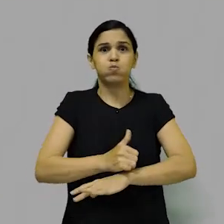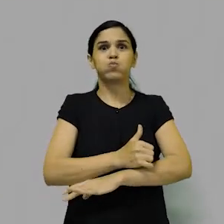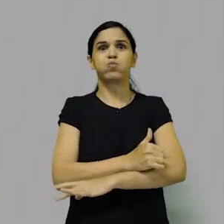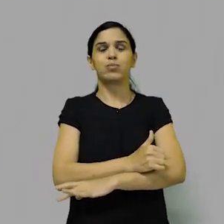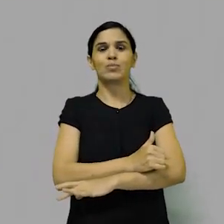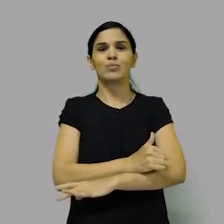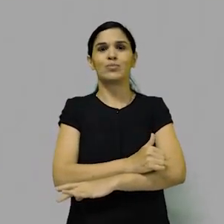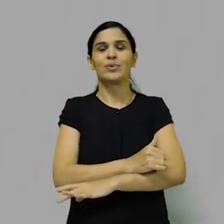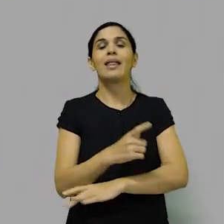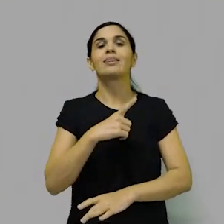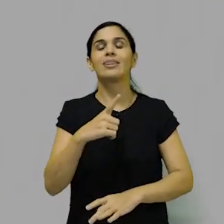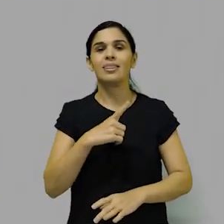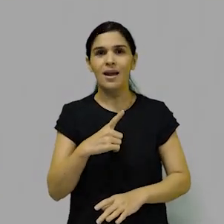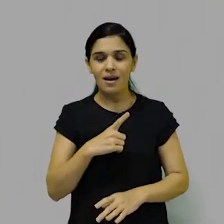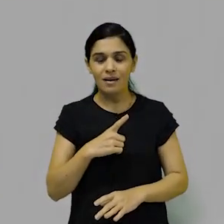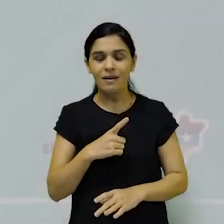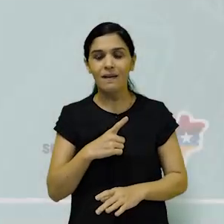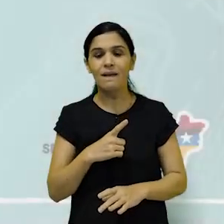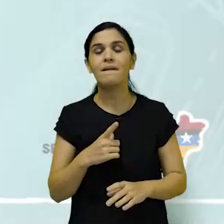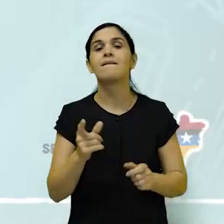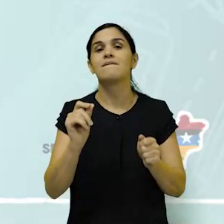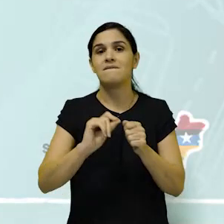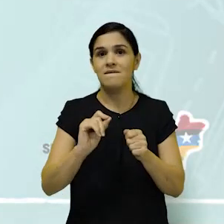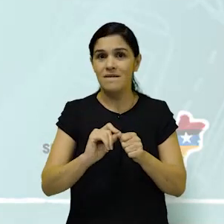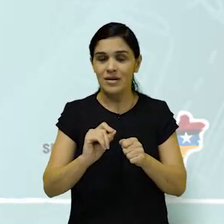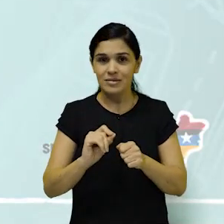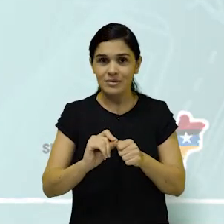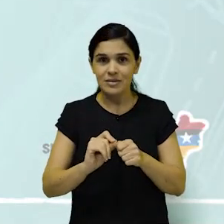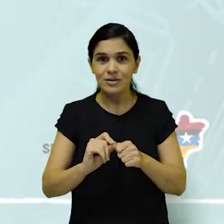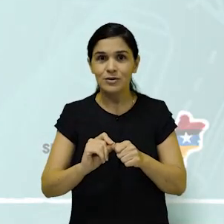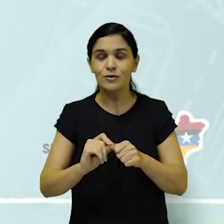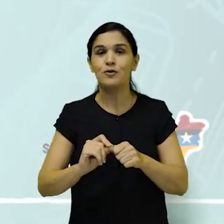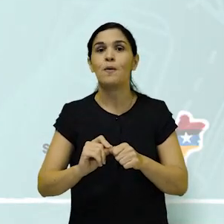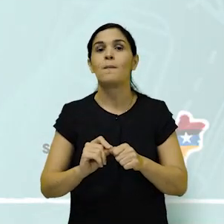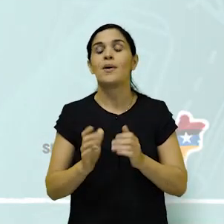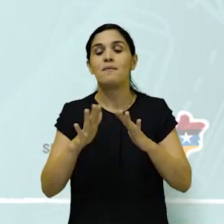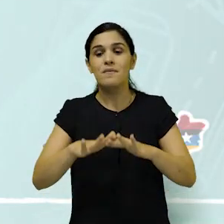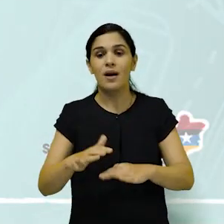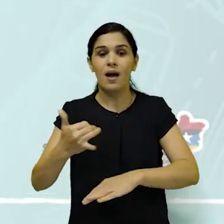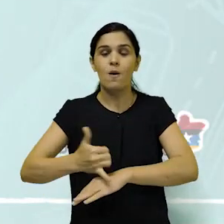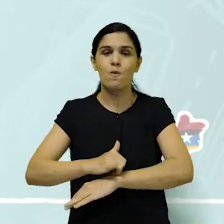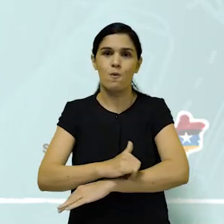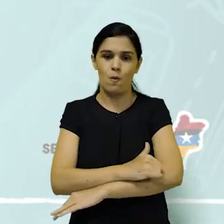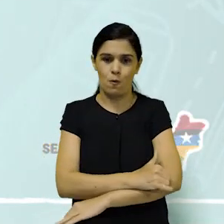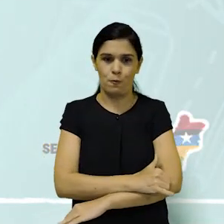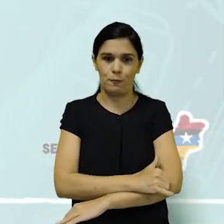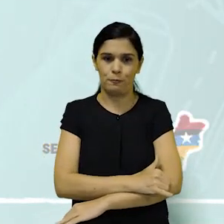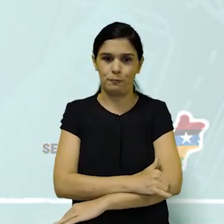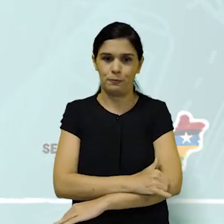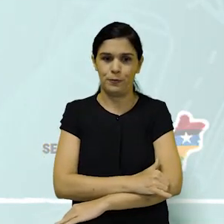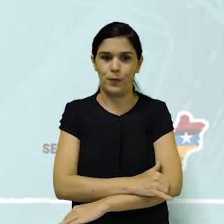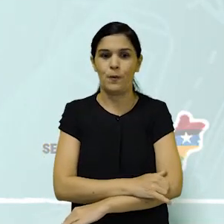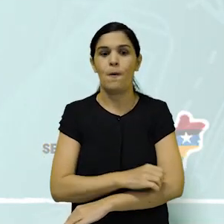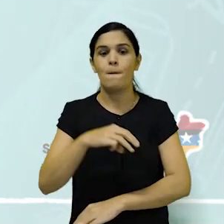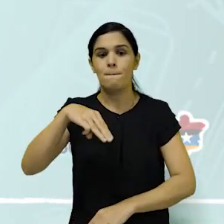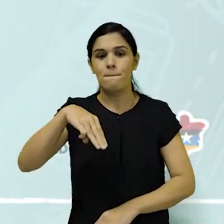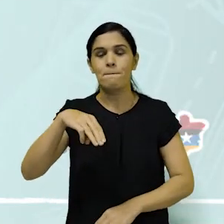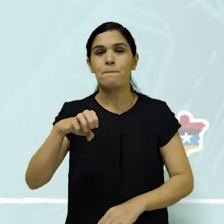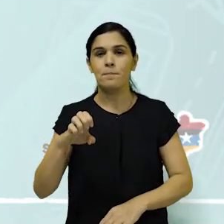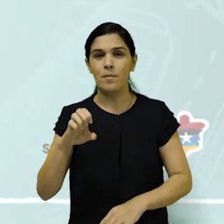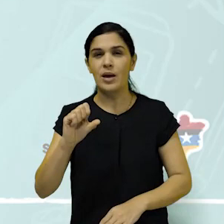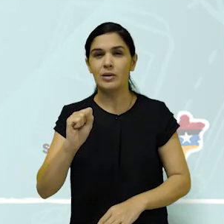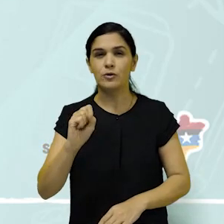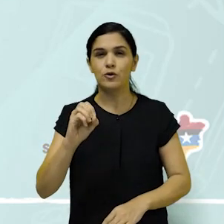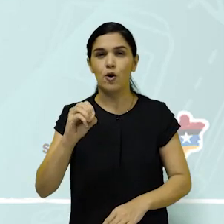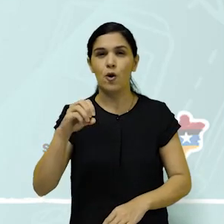o ectomorfo. E o mesomorfo? Tem corpos magros e musculosos, sendo, no geral,